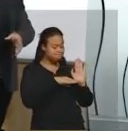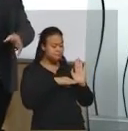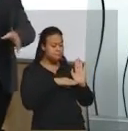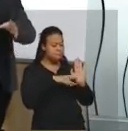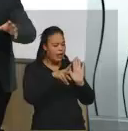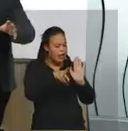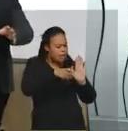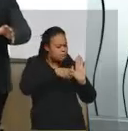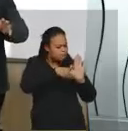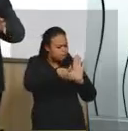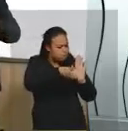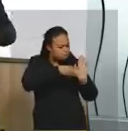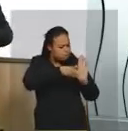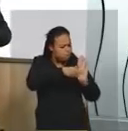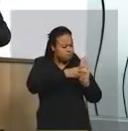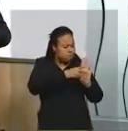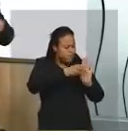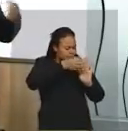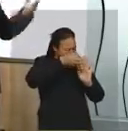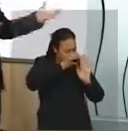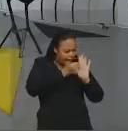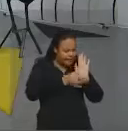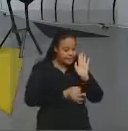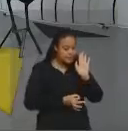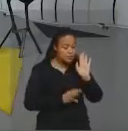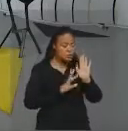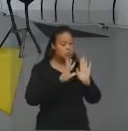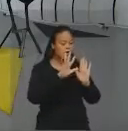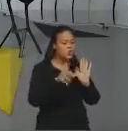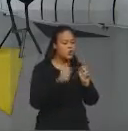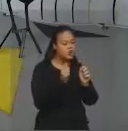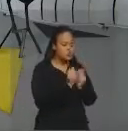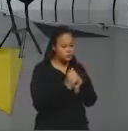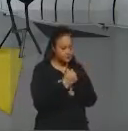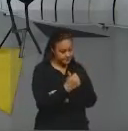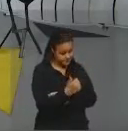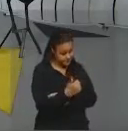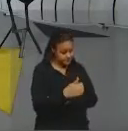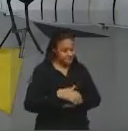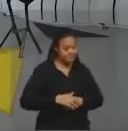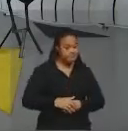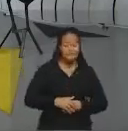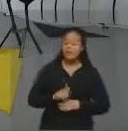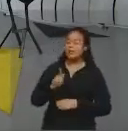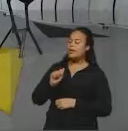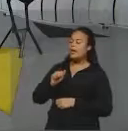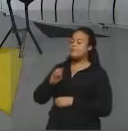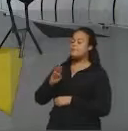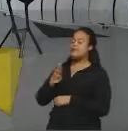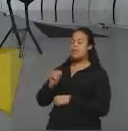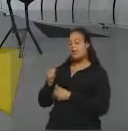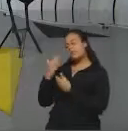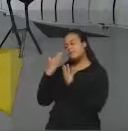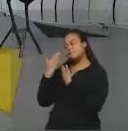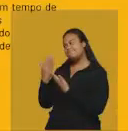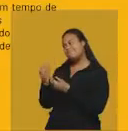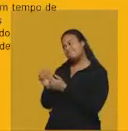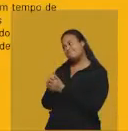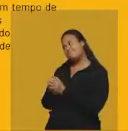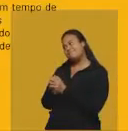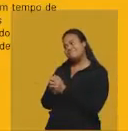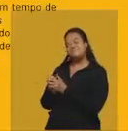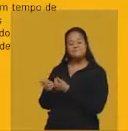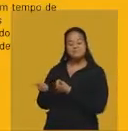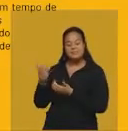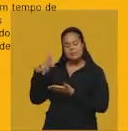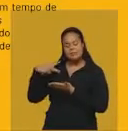com vocês e eu quero analisar com vocês. Gostaria de pedir a Gabriela a gentileza de fazer a leitura. Vou ler para você, prof.